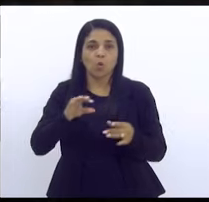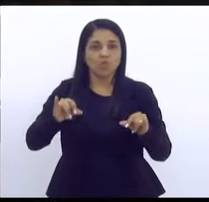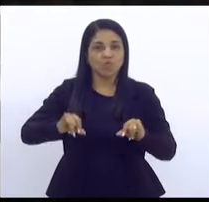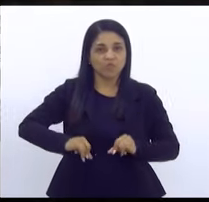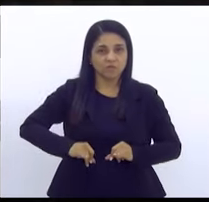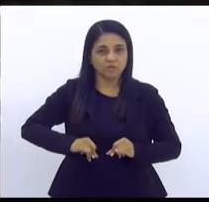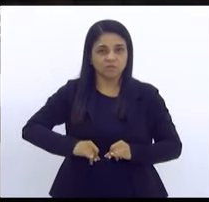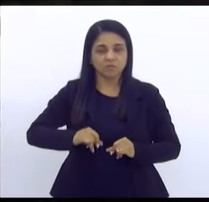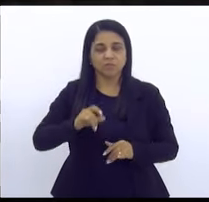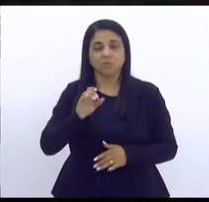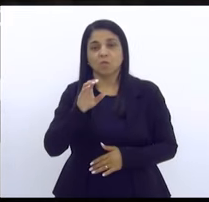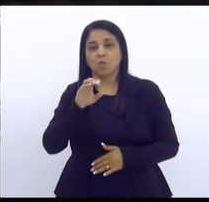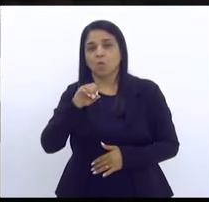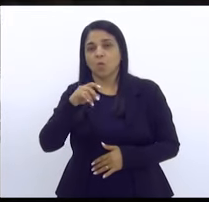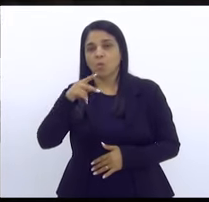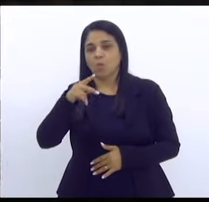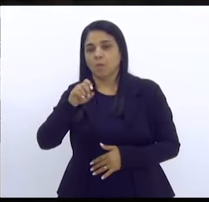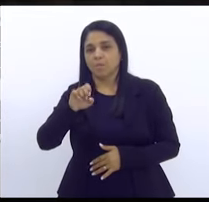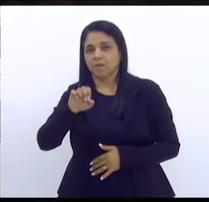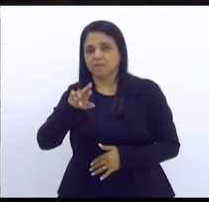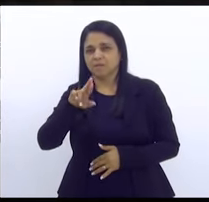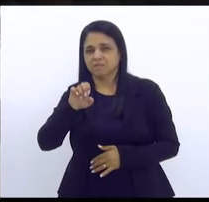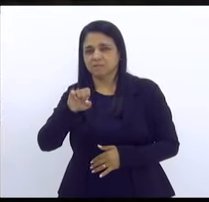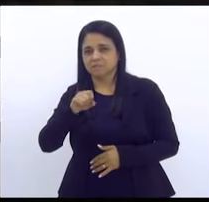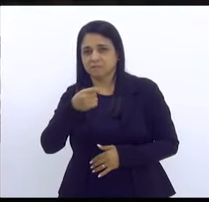Vingança. E essas ações foram